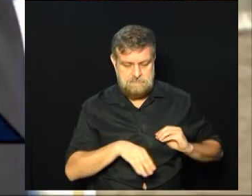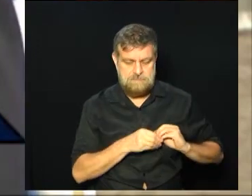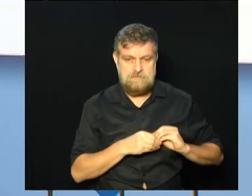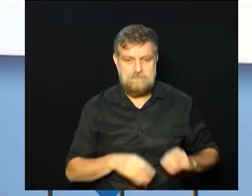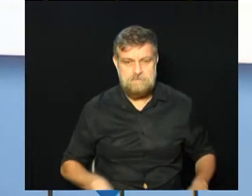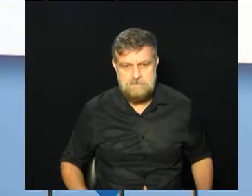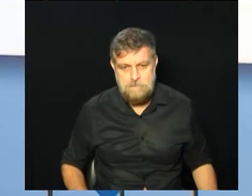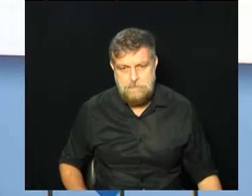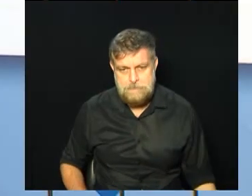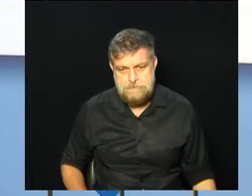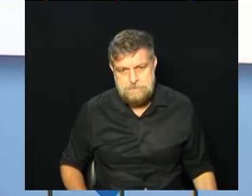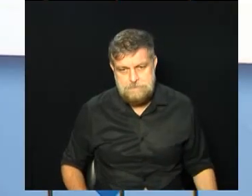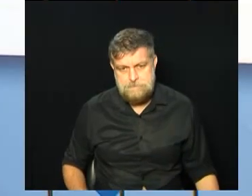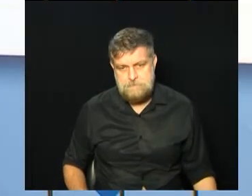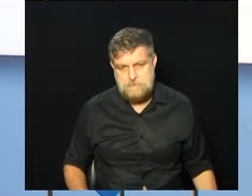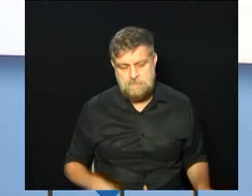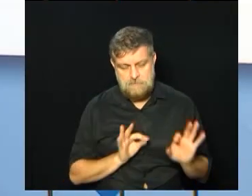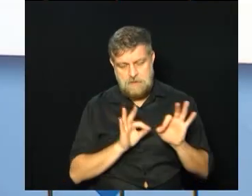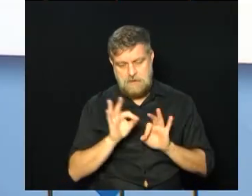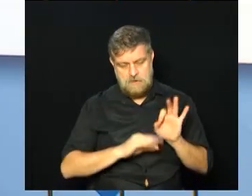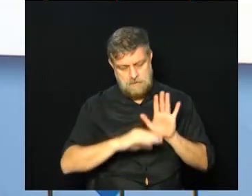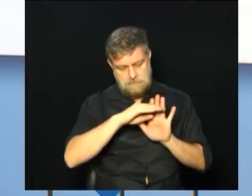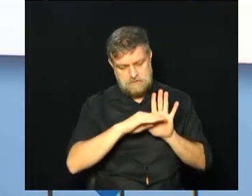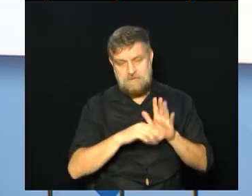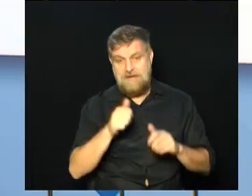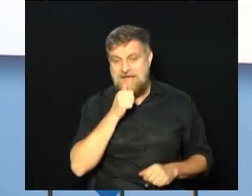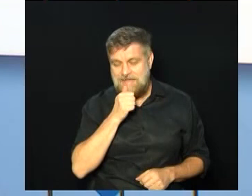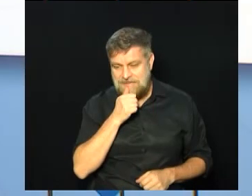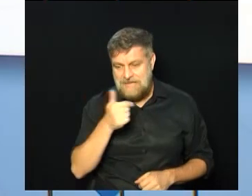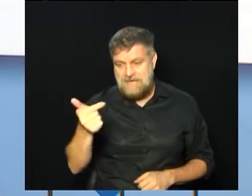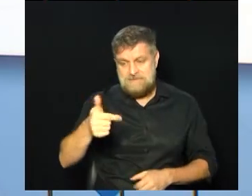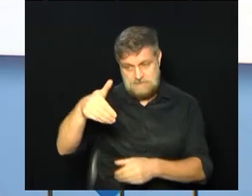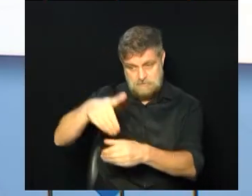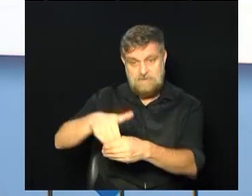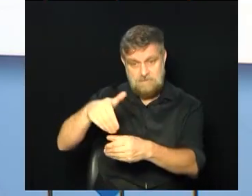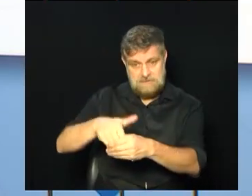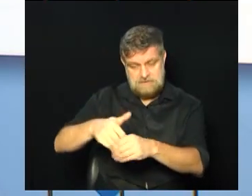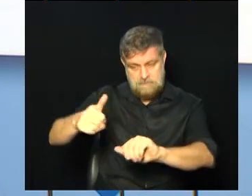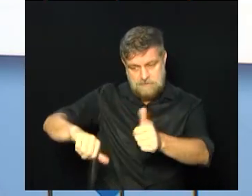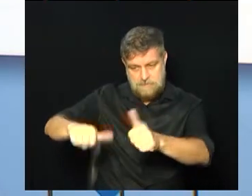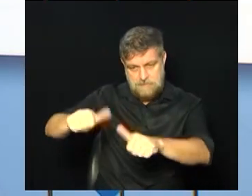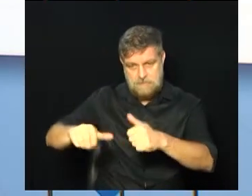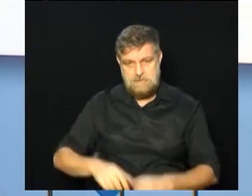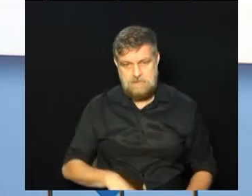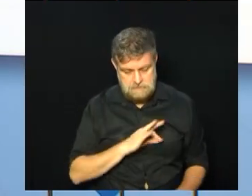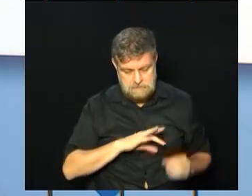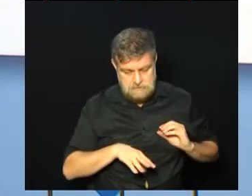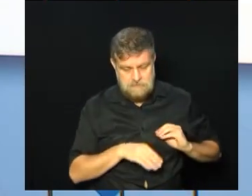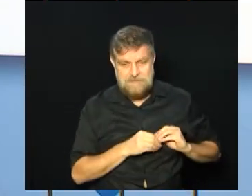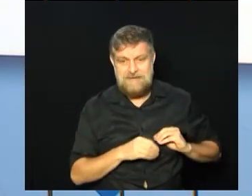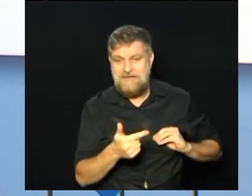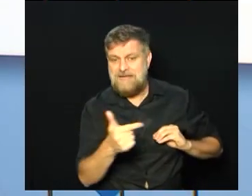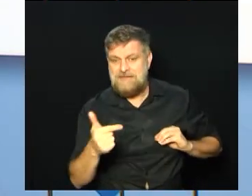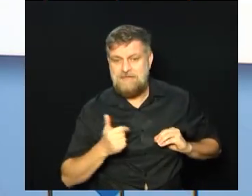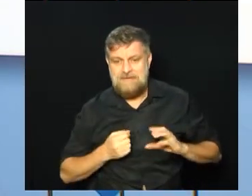despesas. Pelo projeto, que ainda vai passar por um segundo turno de votação, a gratificação não tem